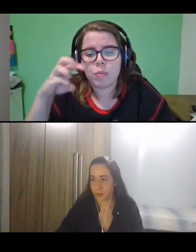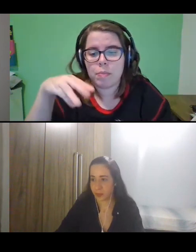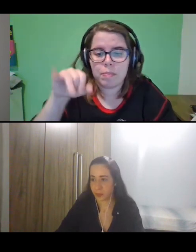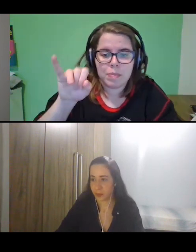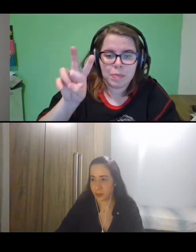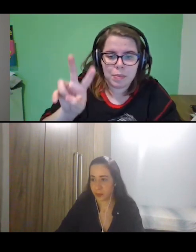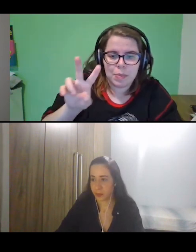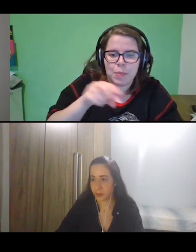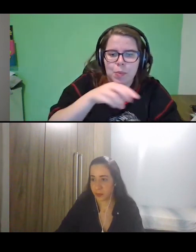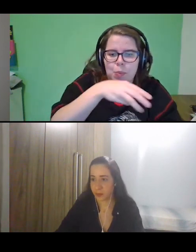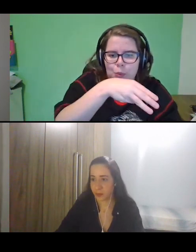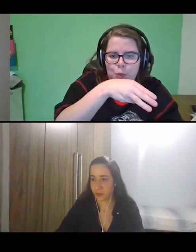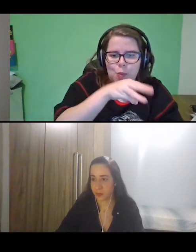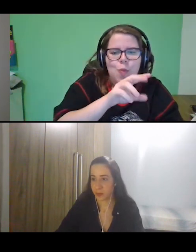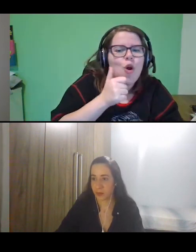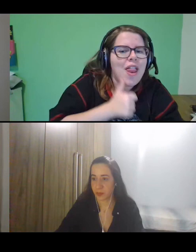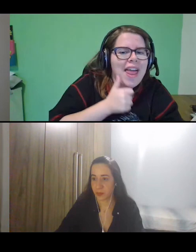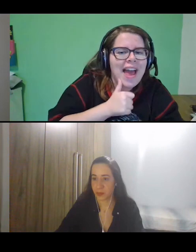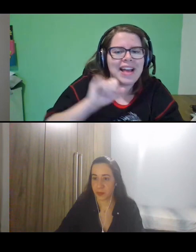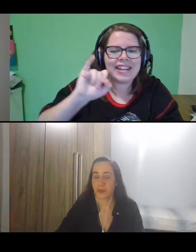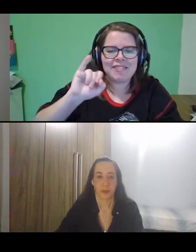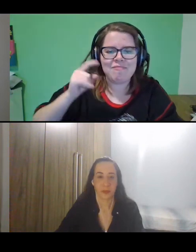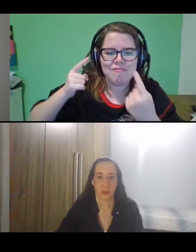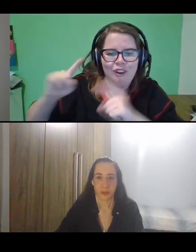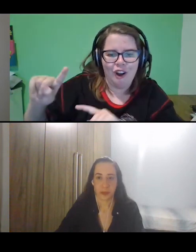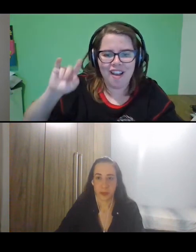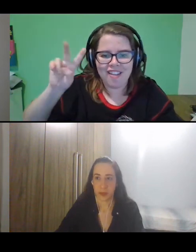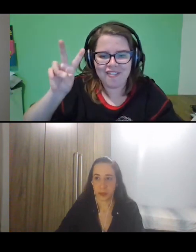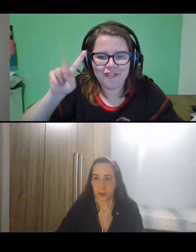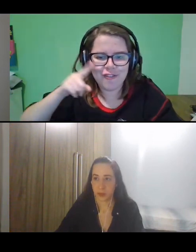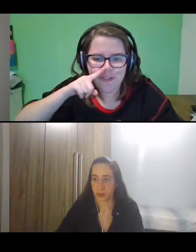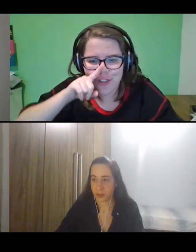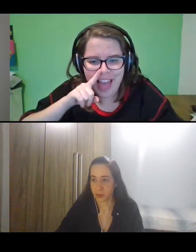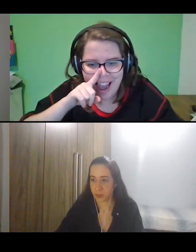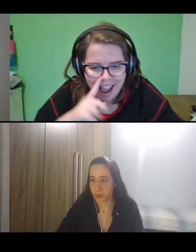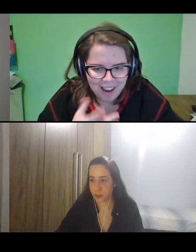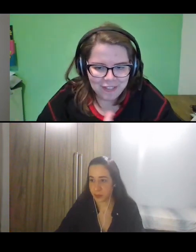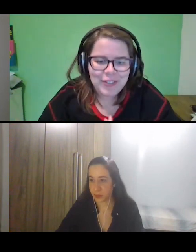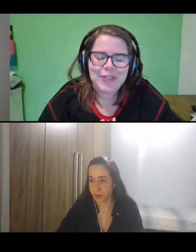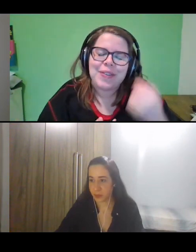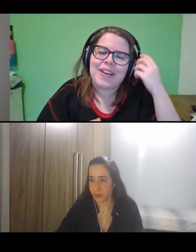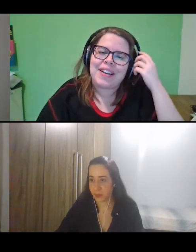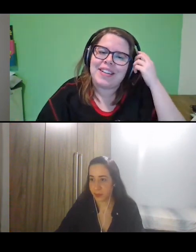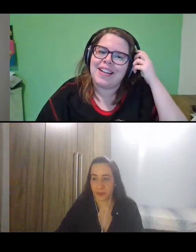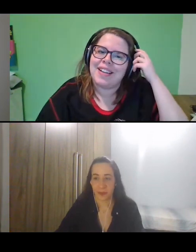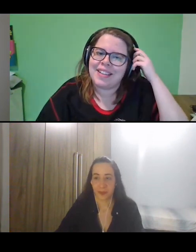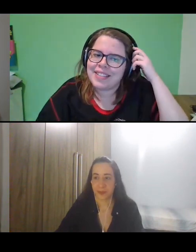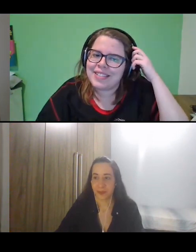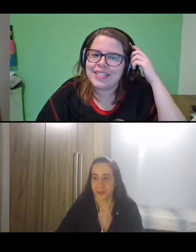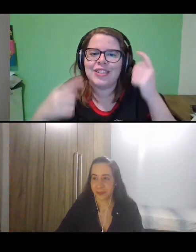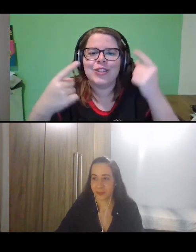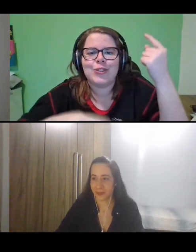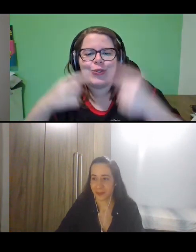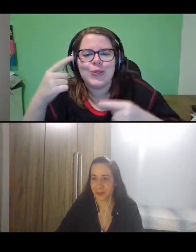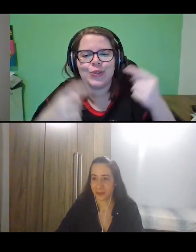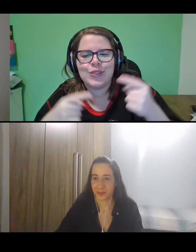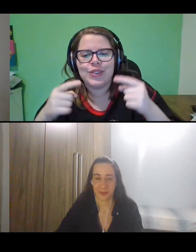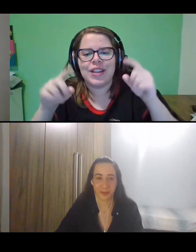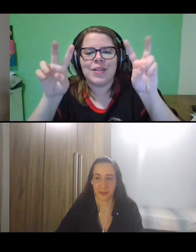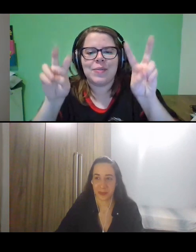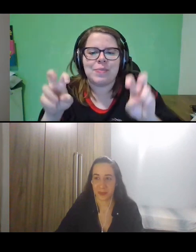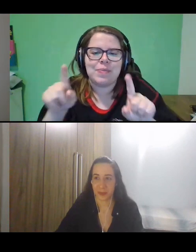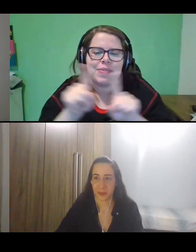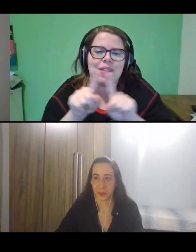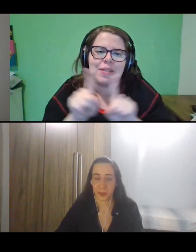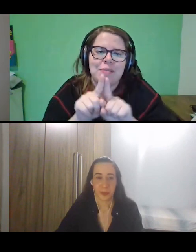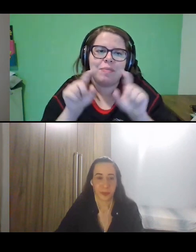Mulheres Impostoras e Vulneráveis, então é pra gente discutir sobre esses temas de que mulheres